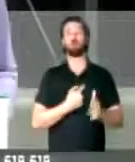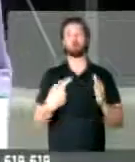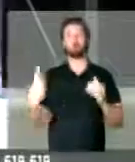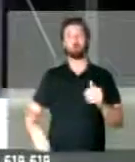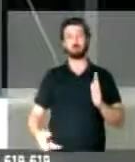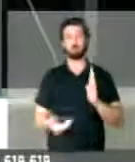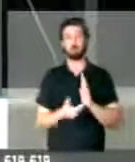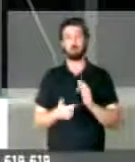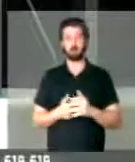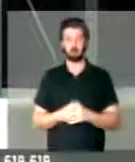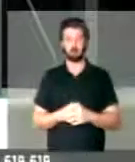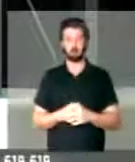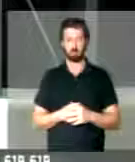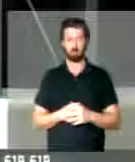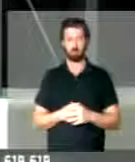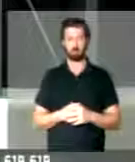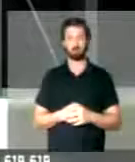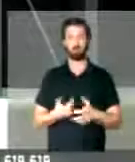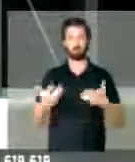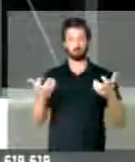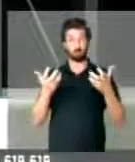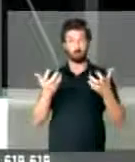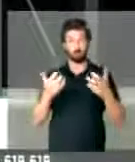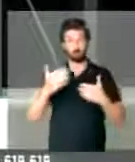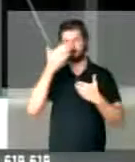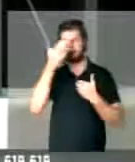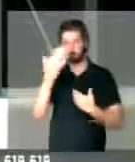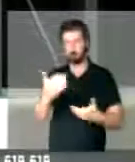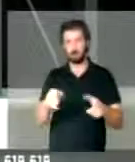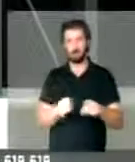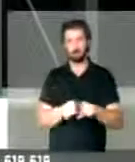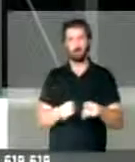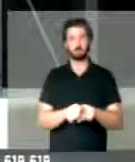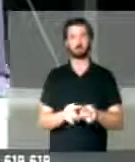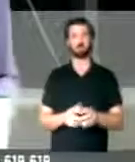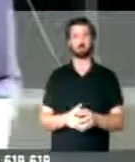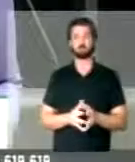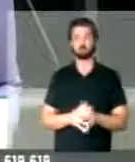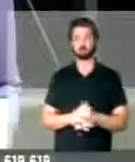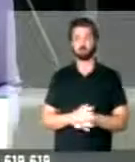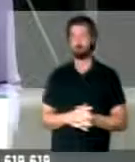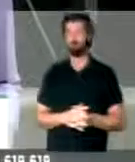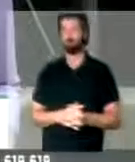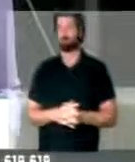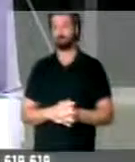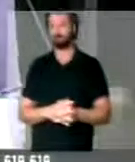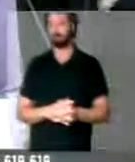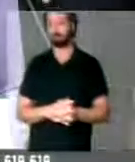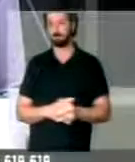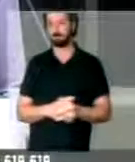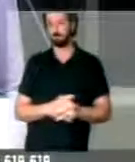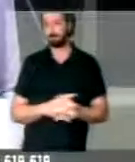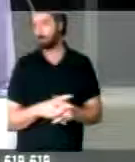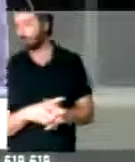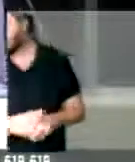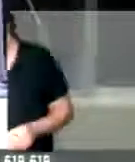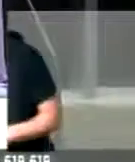nesta casa. Quero agradecer também as manifestações de carinho